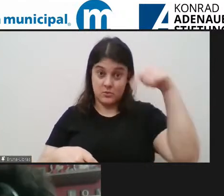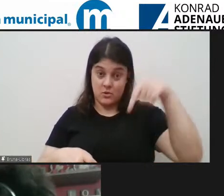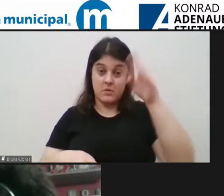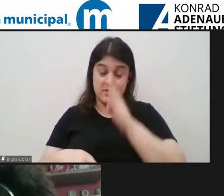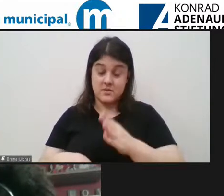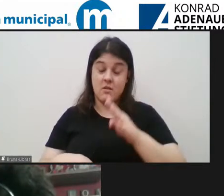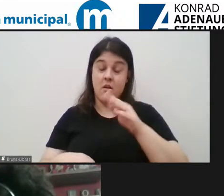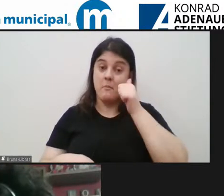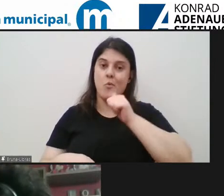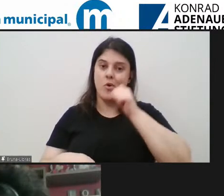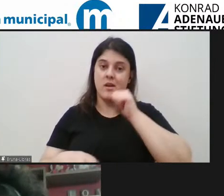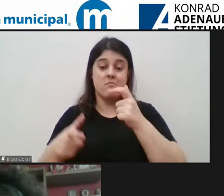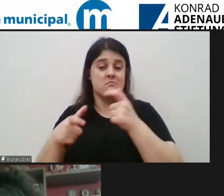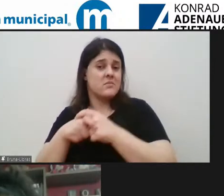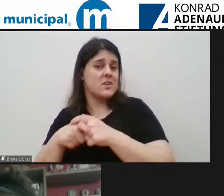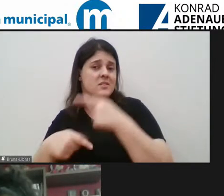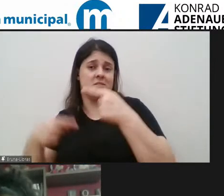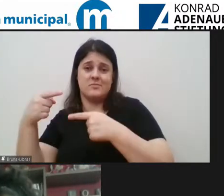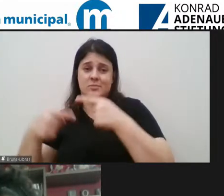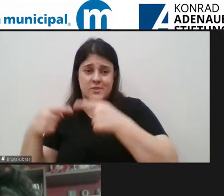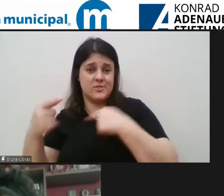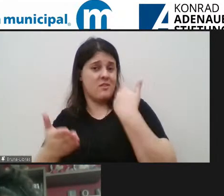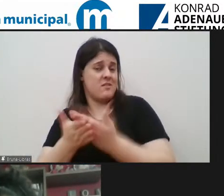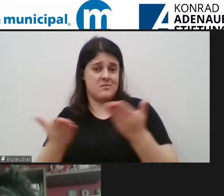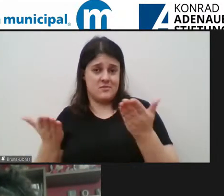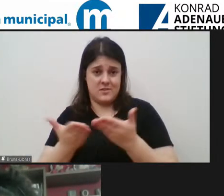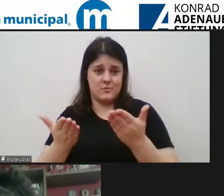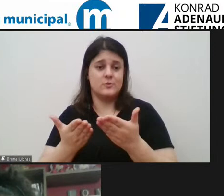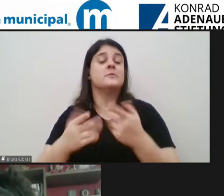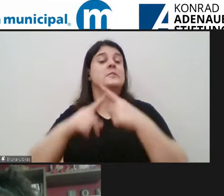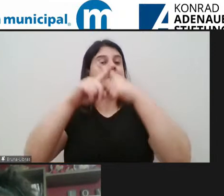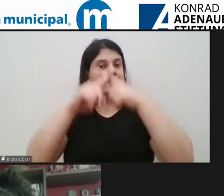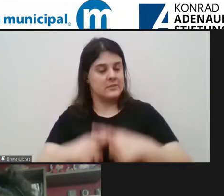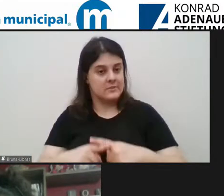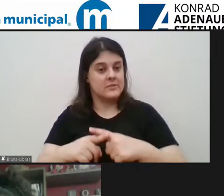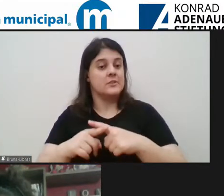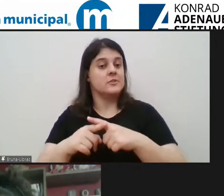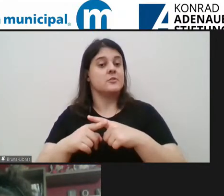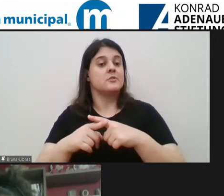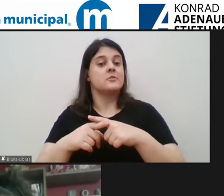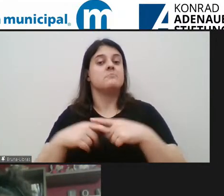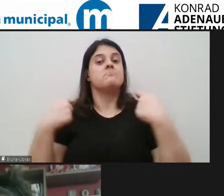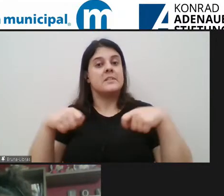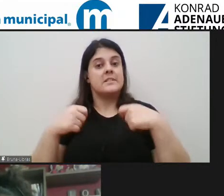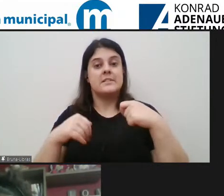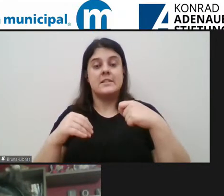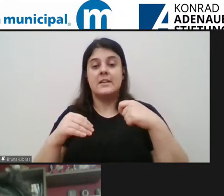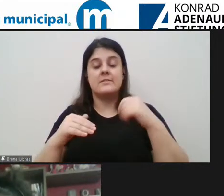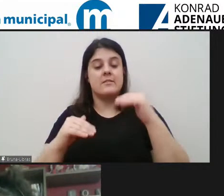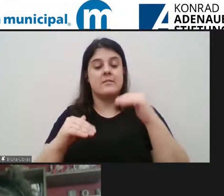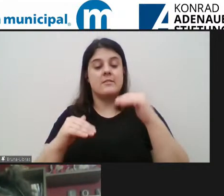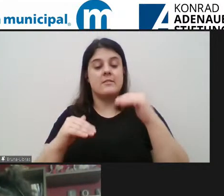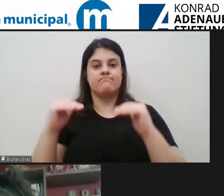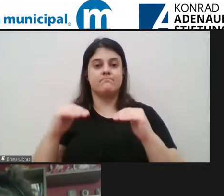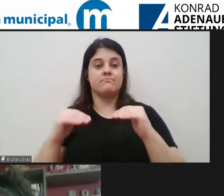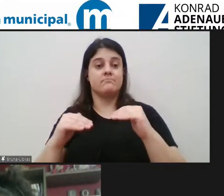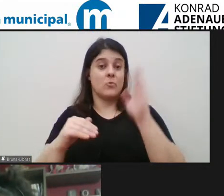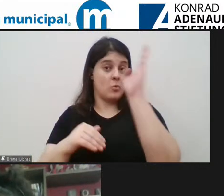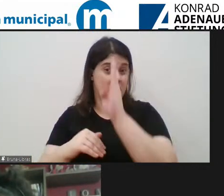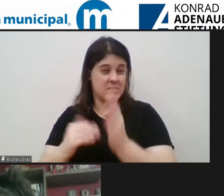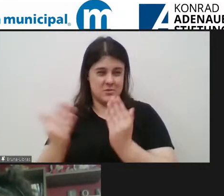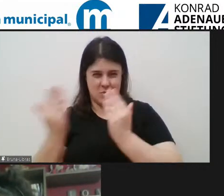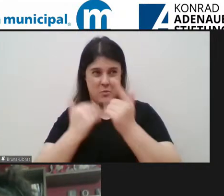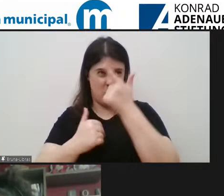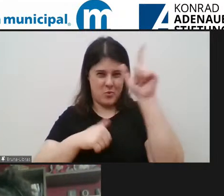elas são a minoria na política até hoje e esse é um desafio é uma conta que não fecha né porque o Brasil por exemplo